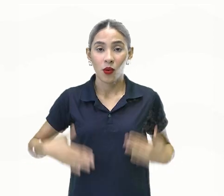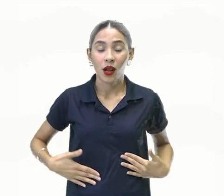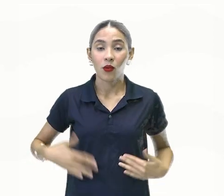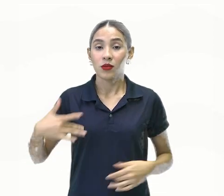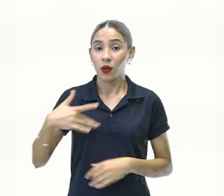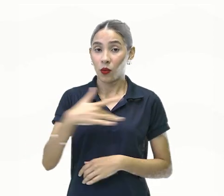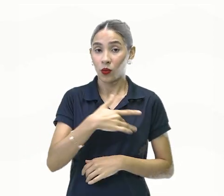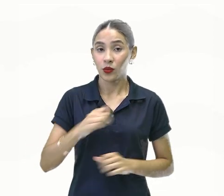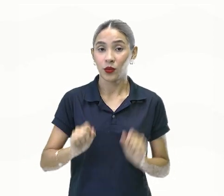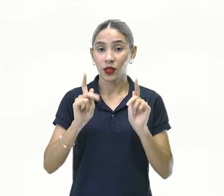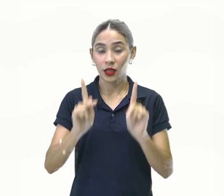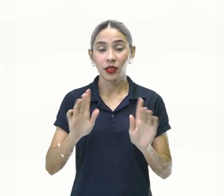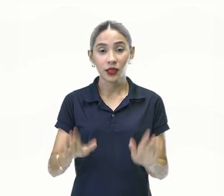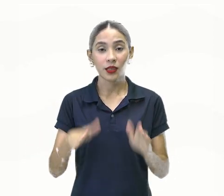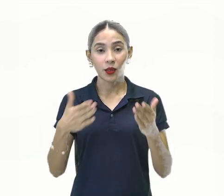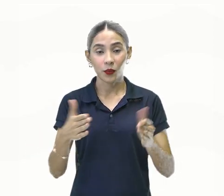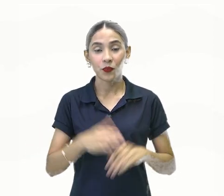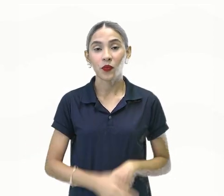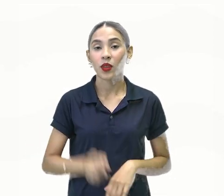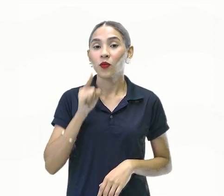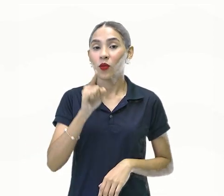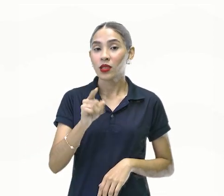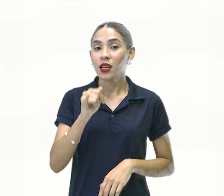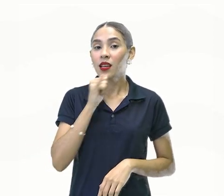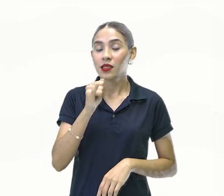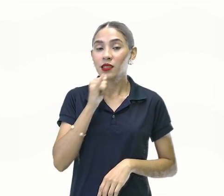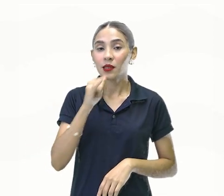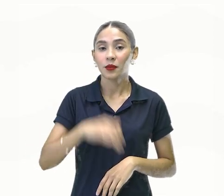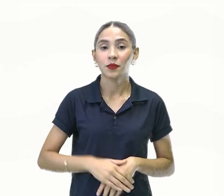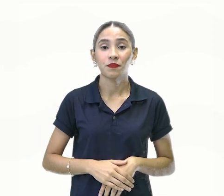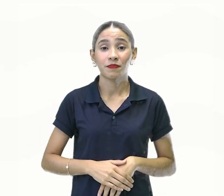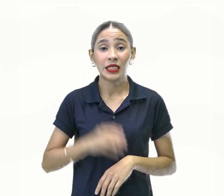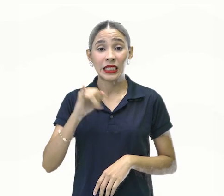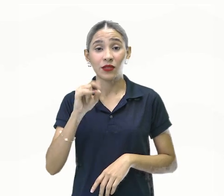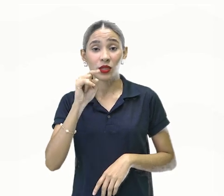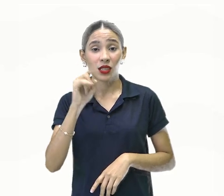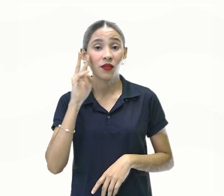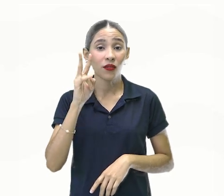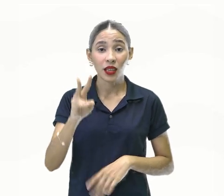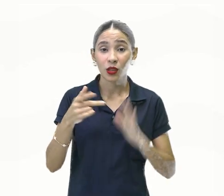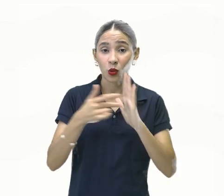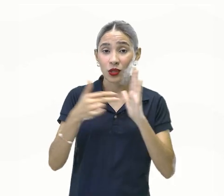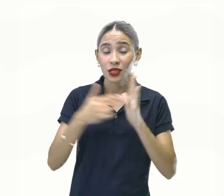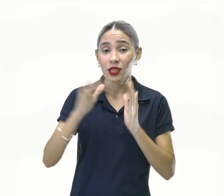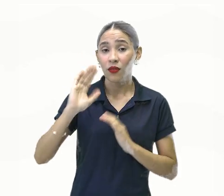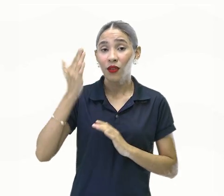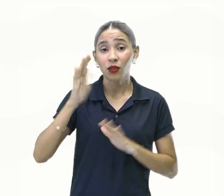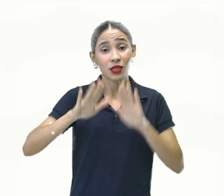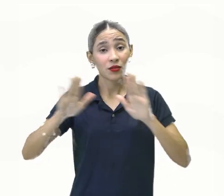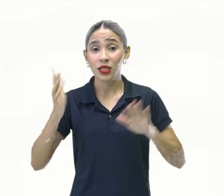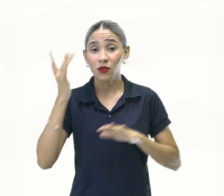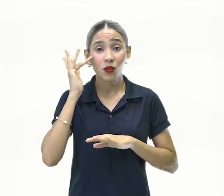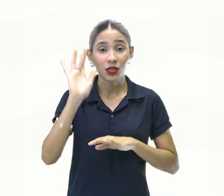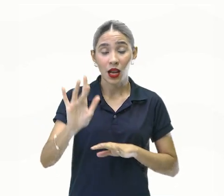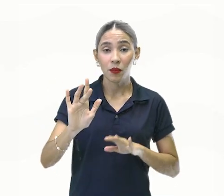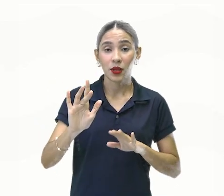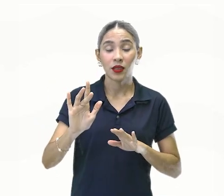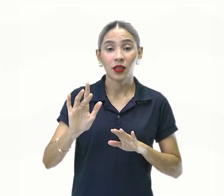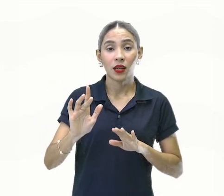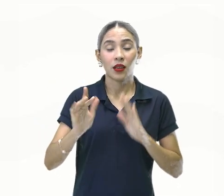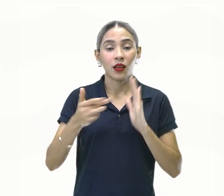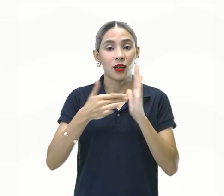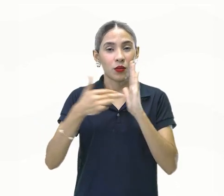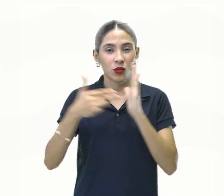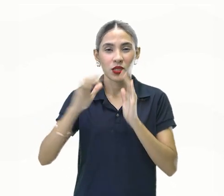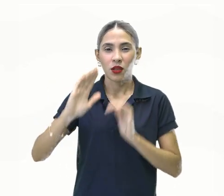de saúde, tá? Então, quando você dá ouvidos para uma fake news, às vezes você nem sabe, né? Essa falsa